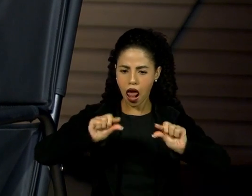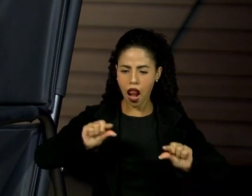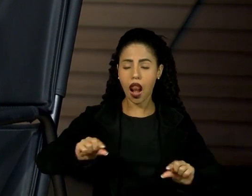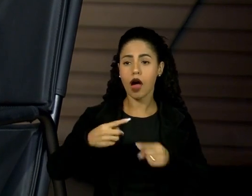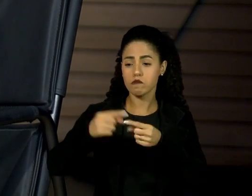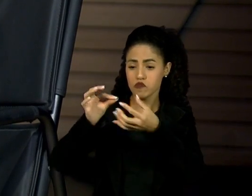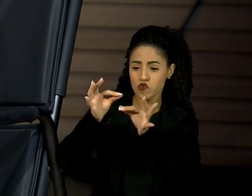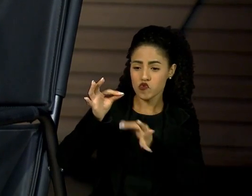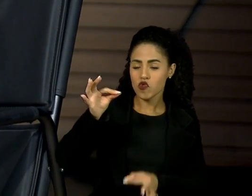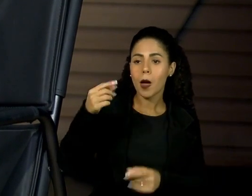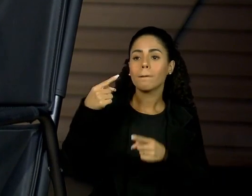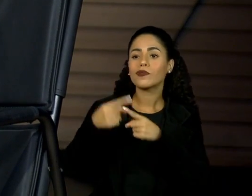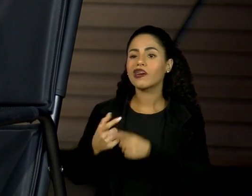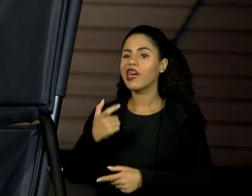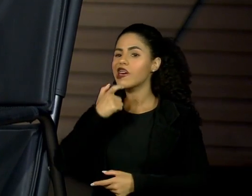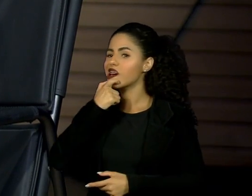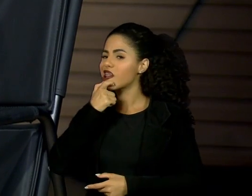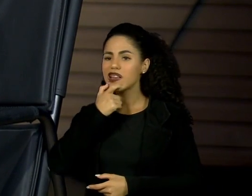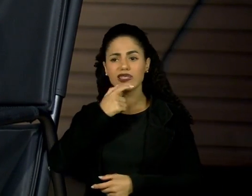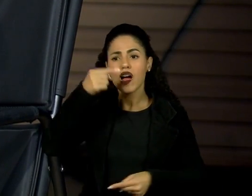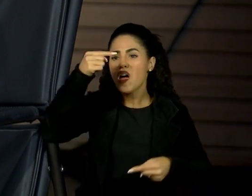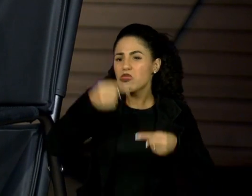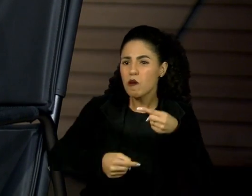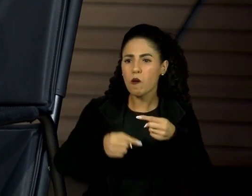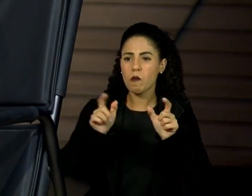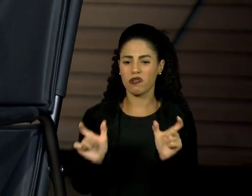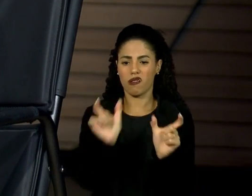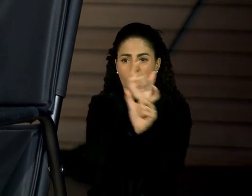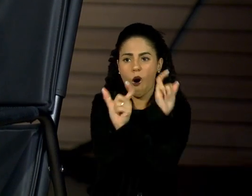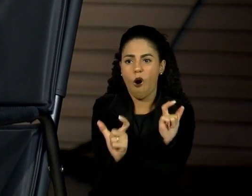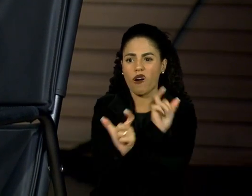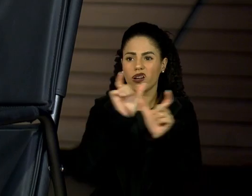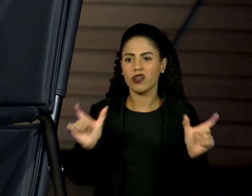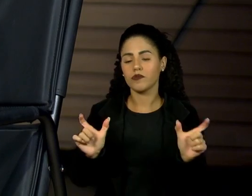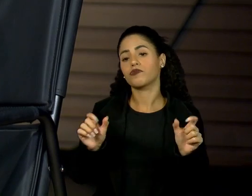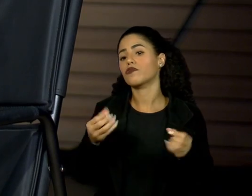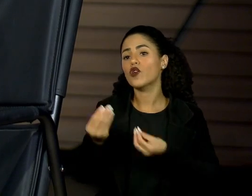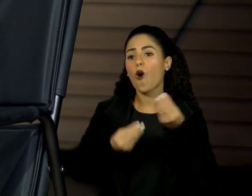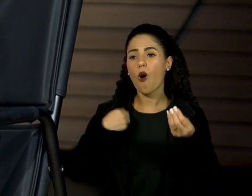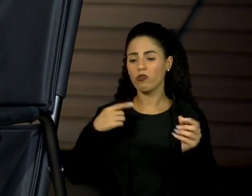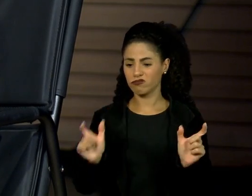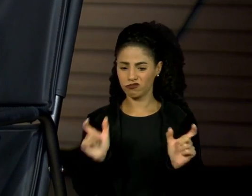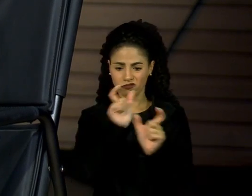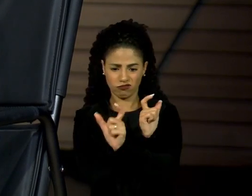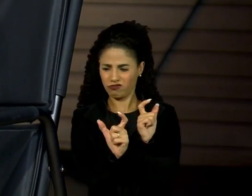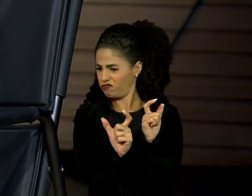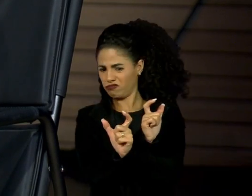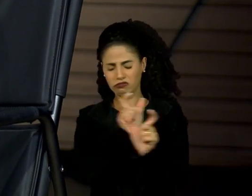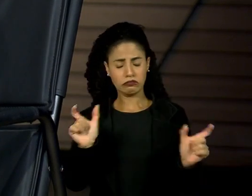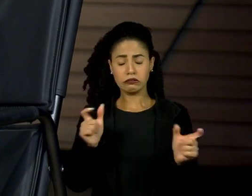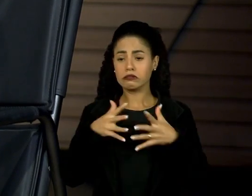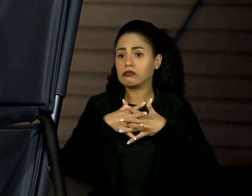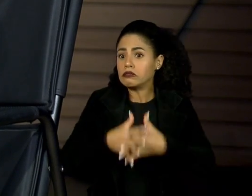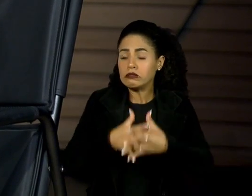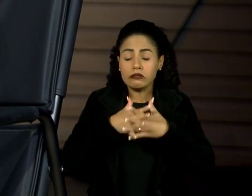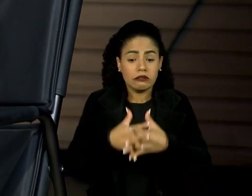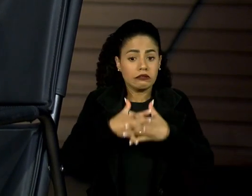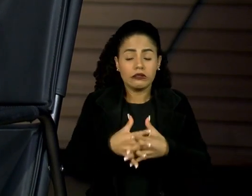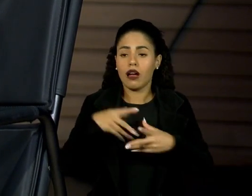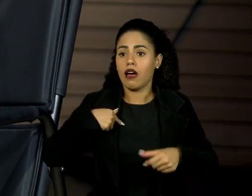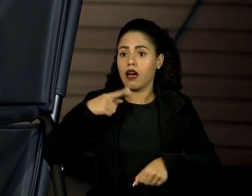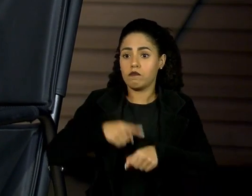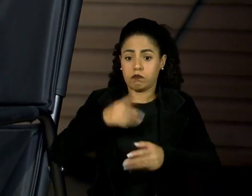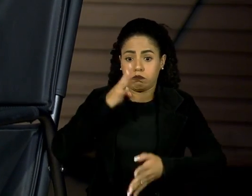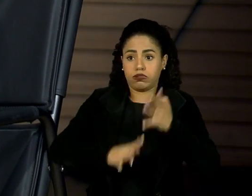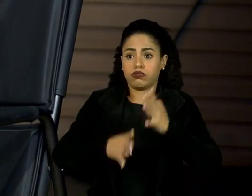Porque em inglês não dá certo mudar a ordem das palavras. O autor defunto e o defunto autor cria para a gente um problema que você ali já